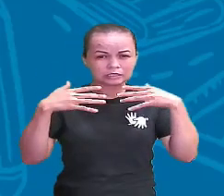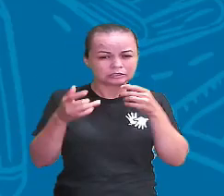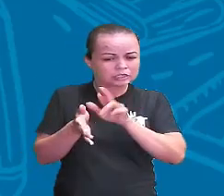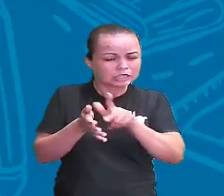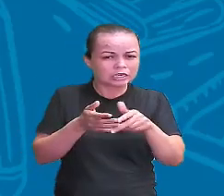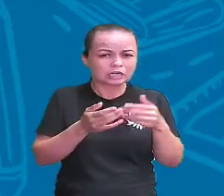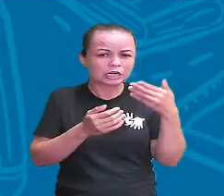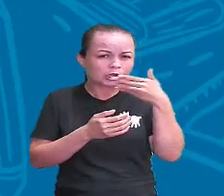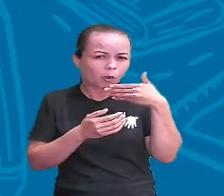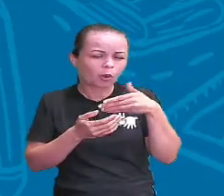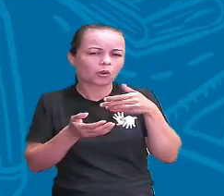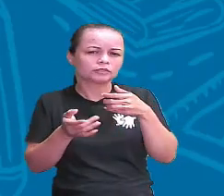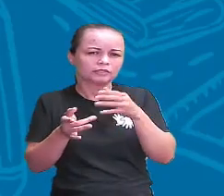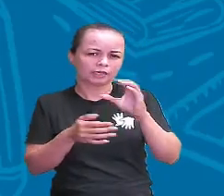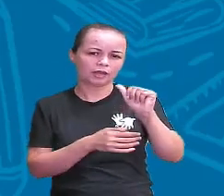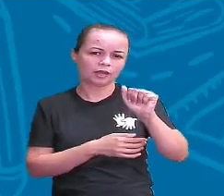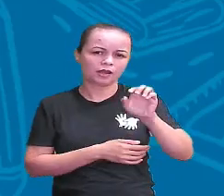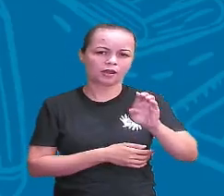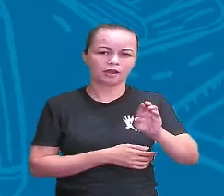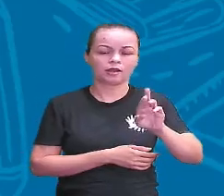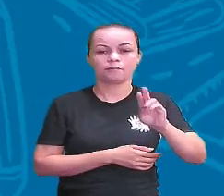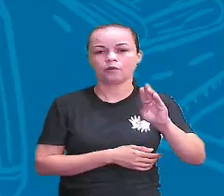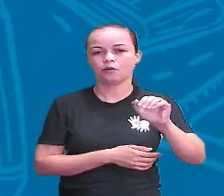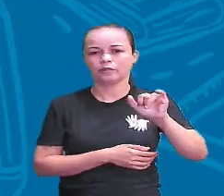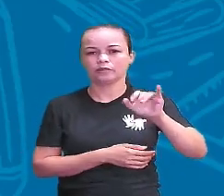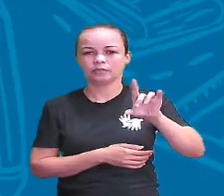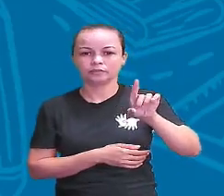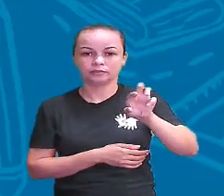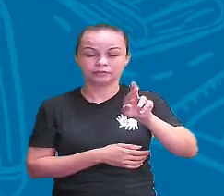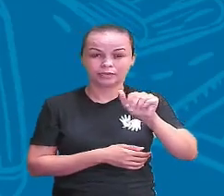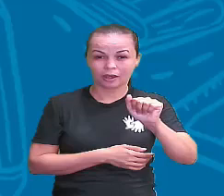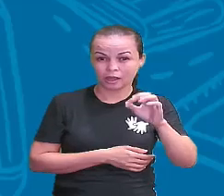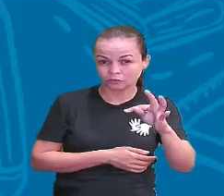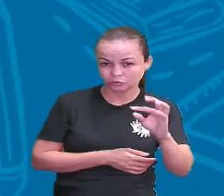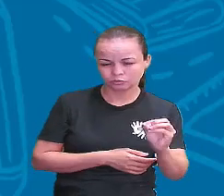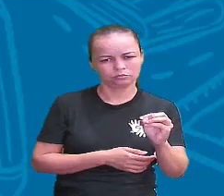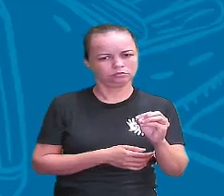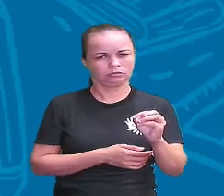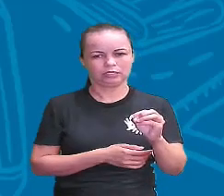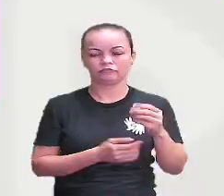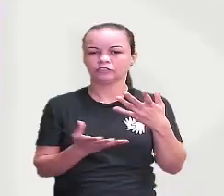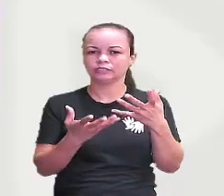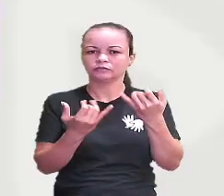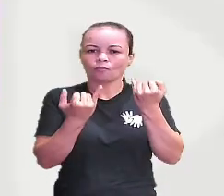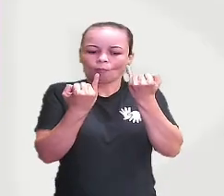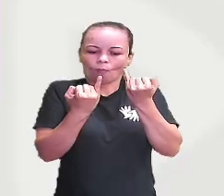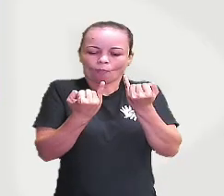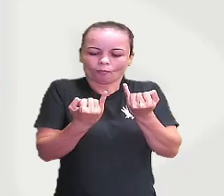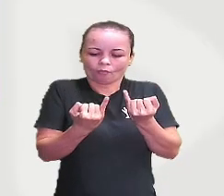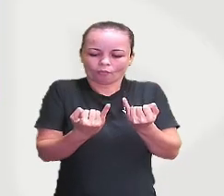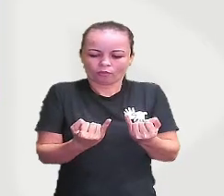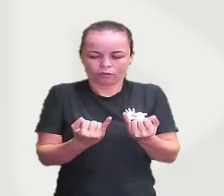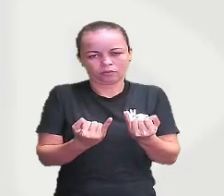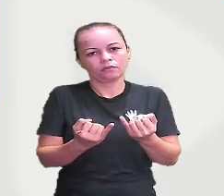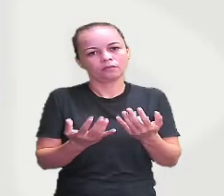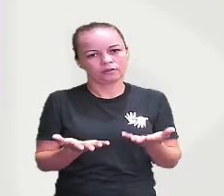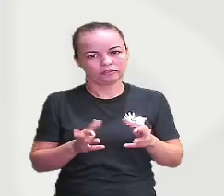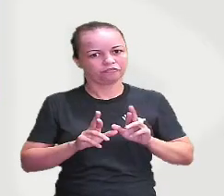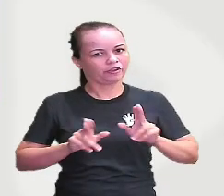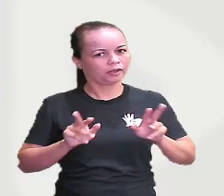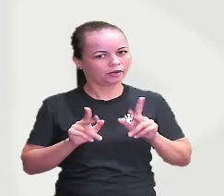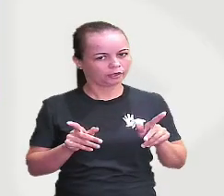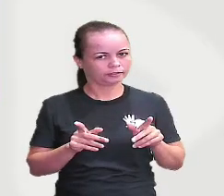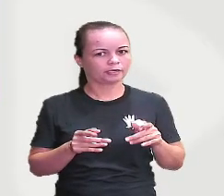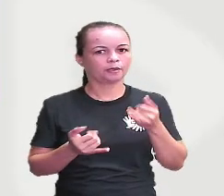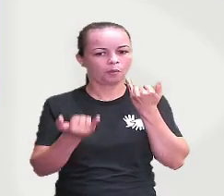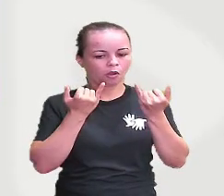de glicose. Você está tendo ali desidratação. Fica essa informação que é importante. E aí, abre novamente essa imagem aí para mim, por favor,